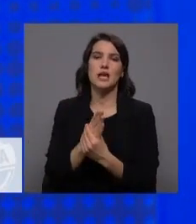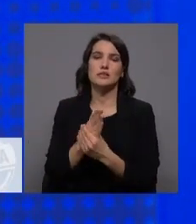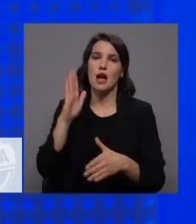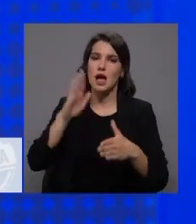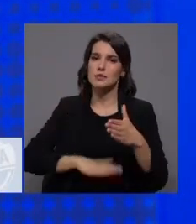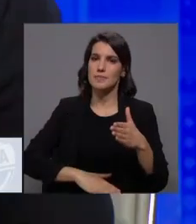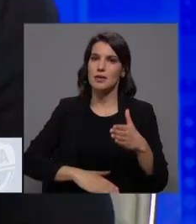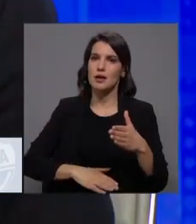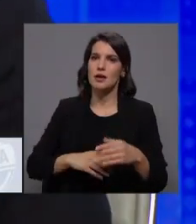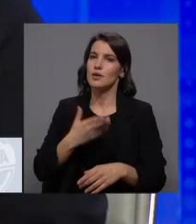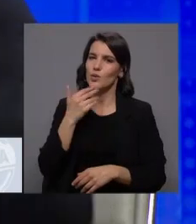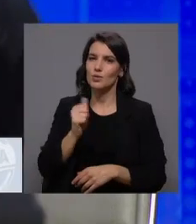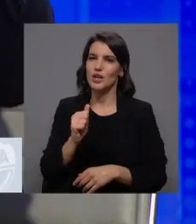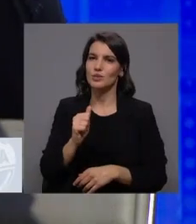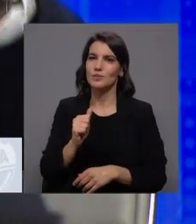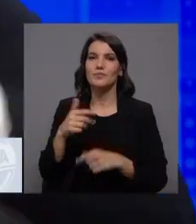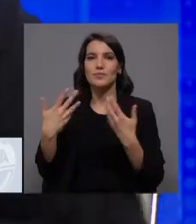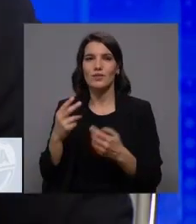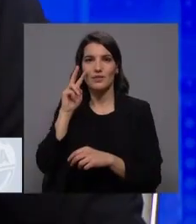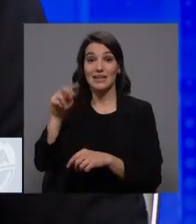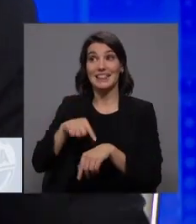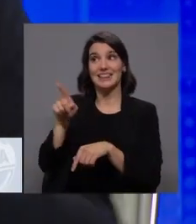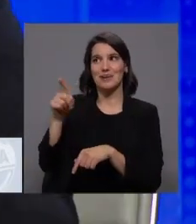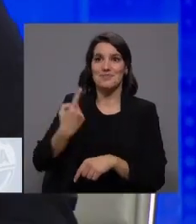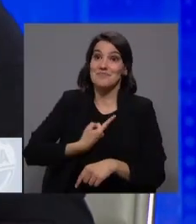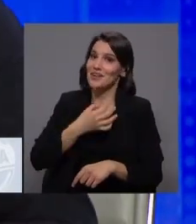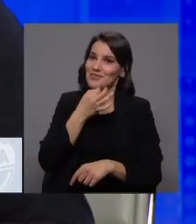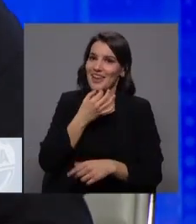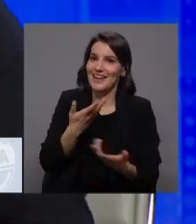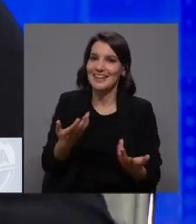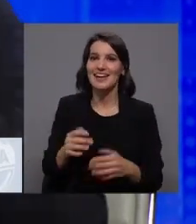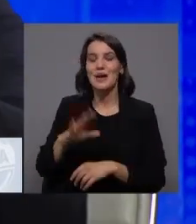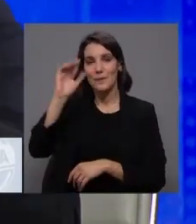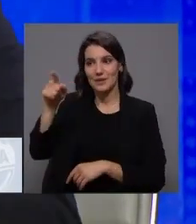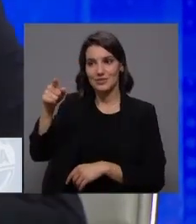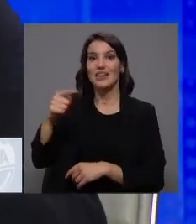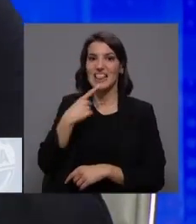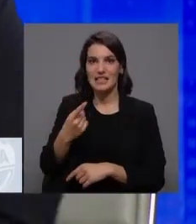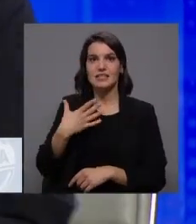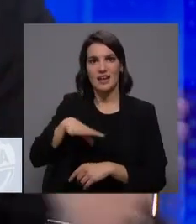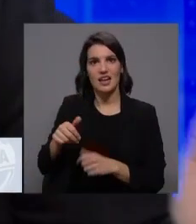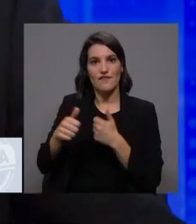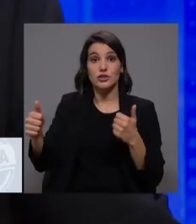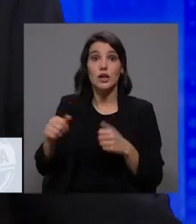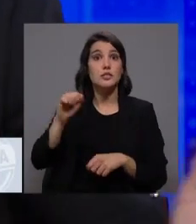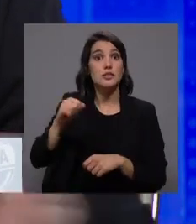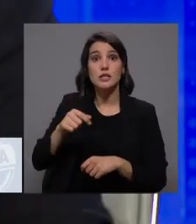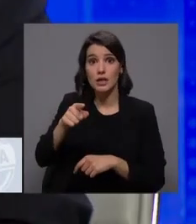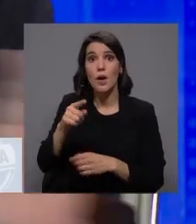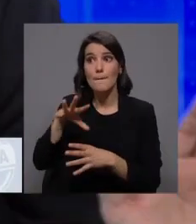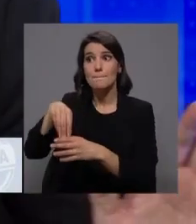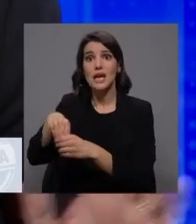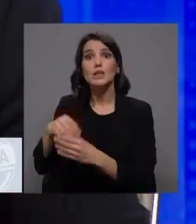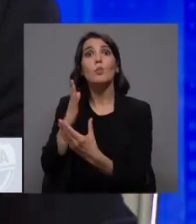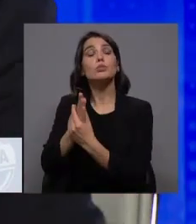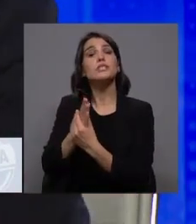foi o mesmo Primeiro-Ministro que disse, eu sei que agora é penoso, estão a olhar para o tempo e eu tenho que falar. O mesmo Primeiro-Ministro que disse que queria afastar... Sim, sim, o Sr. Ministro tentou interferir no processo Casapia, portanto